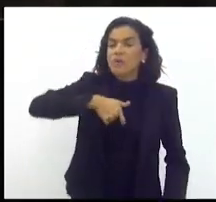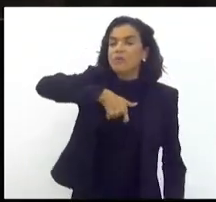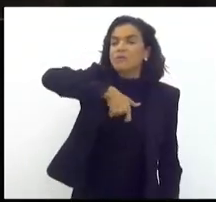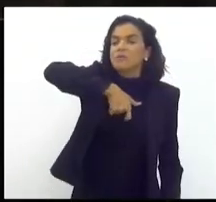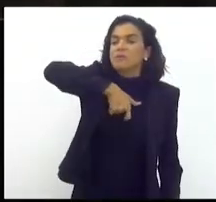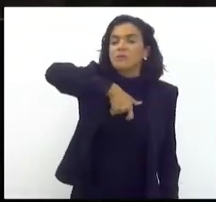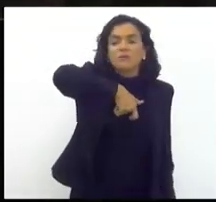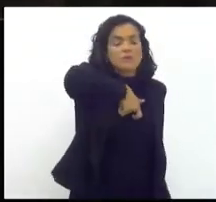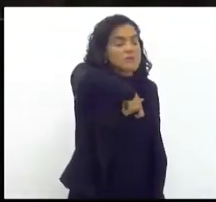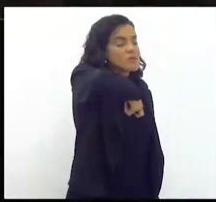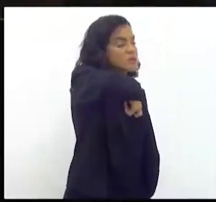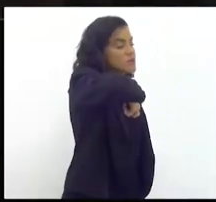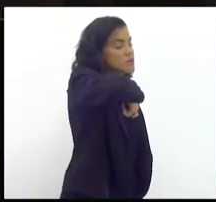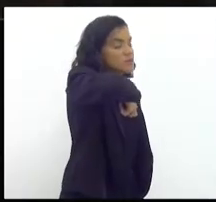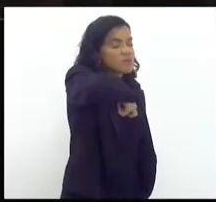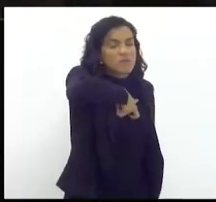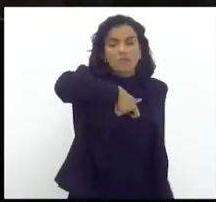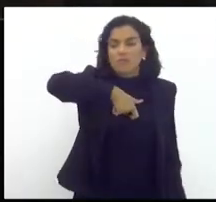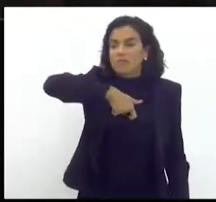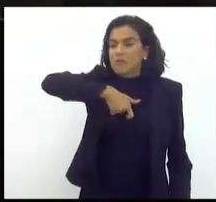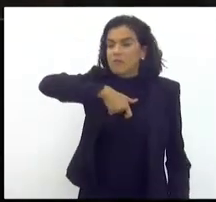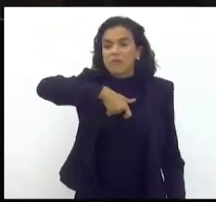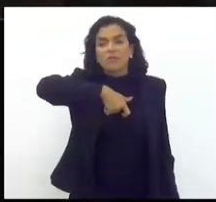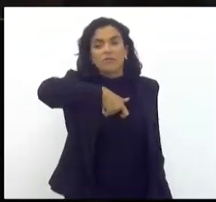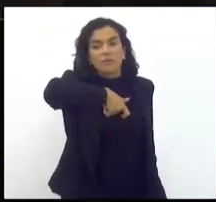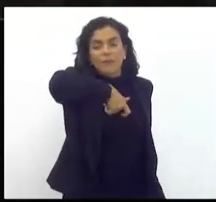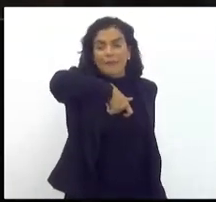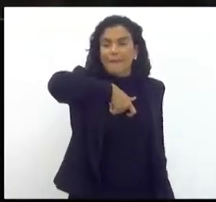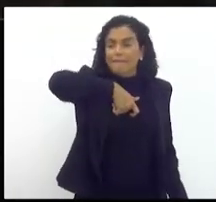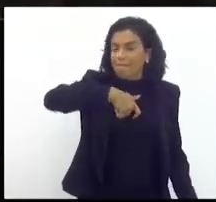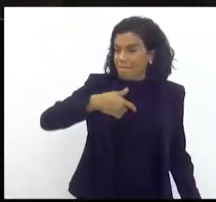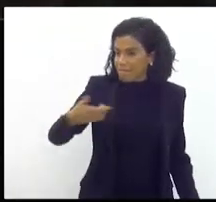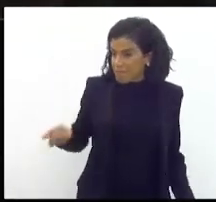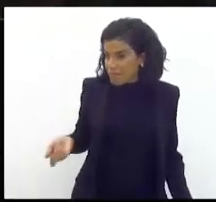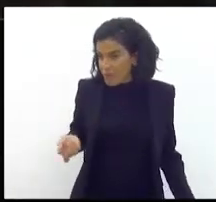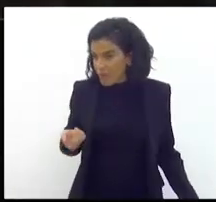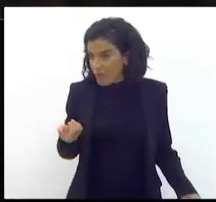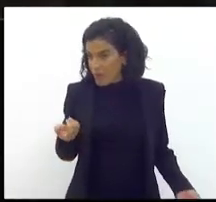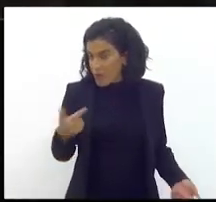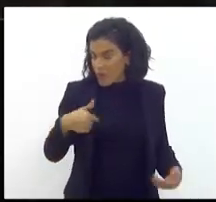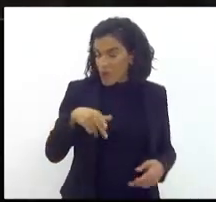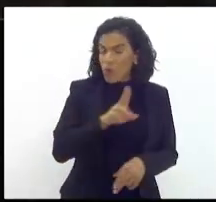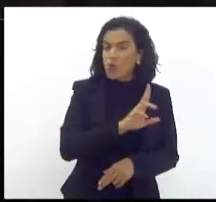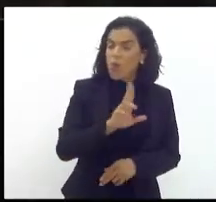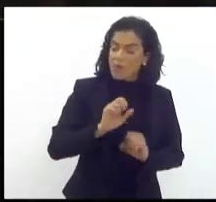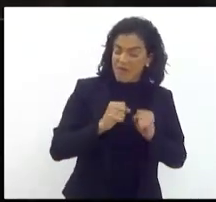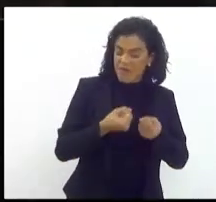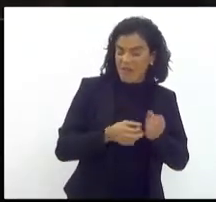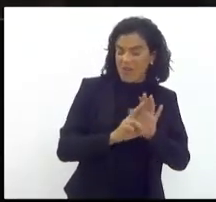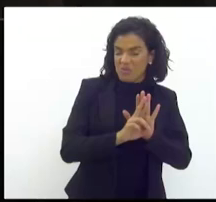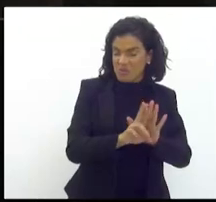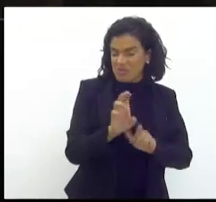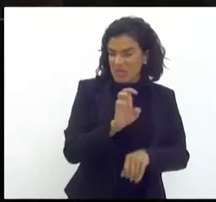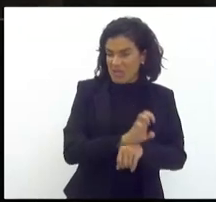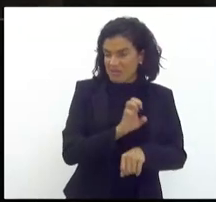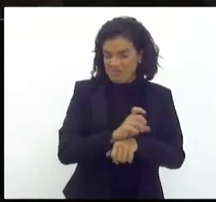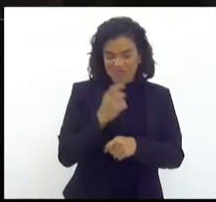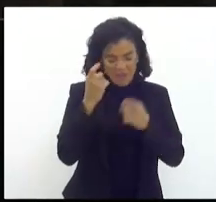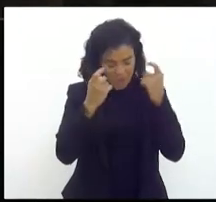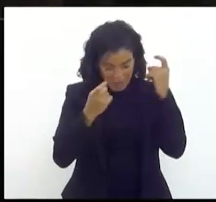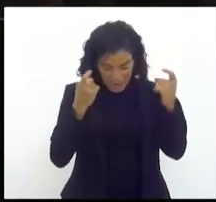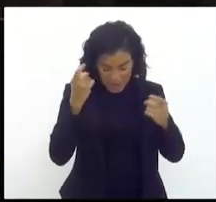fuzil no estado do Rio de Janeiro com braço armado do Estado em nome do estado também não tá preocupado